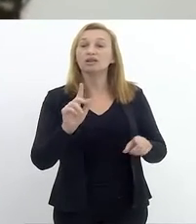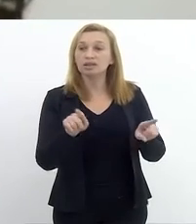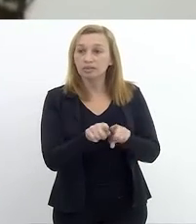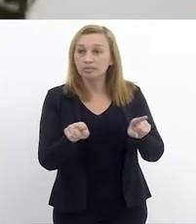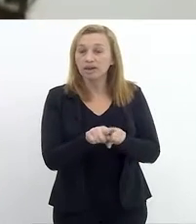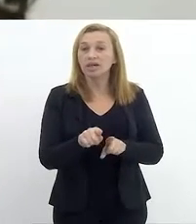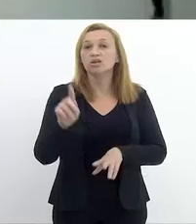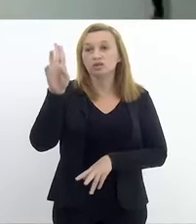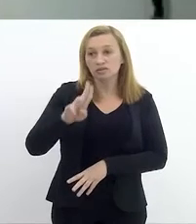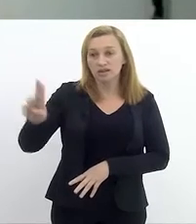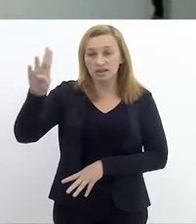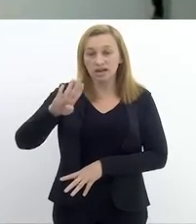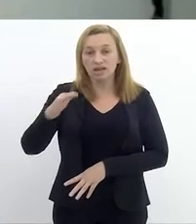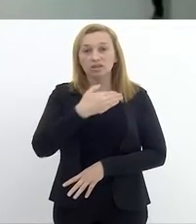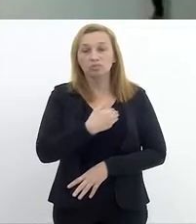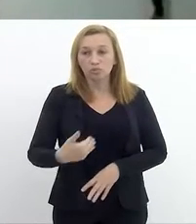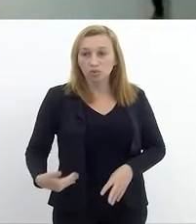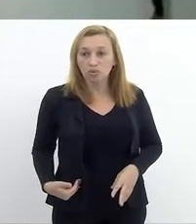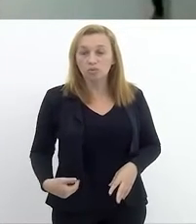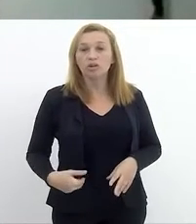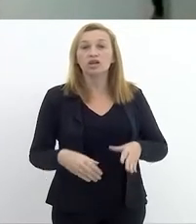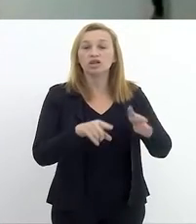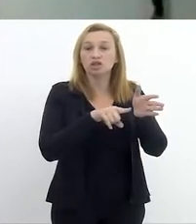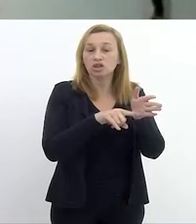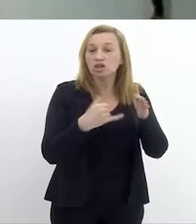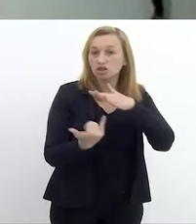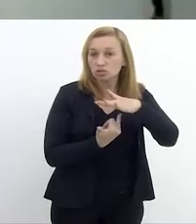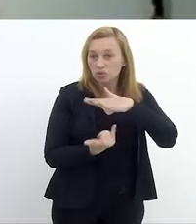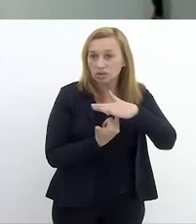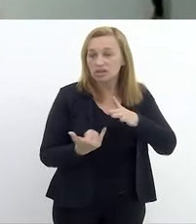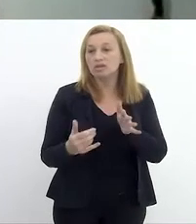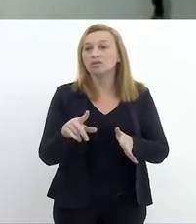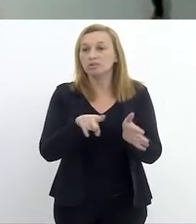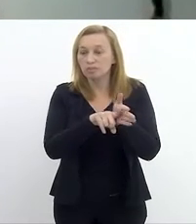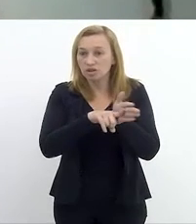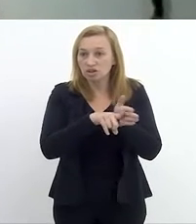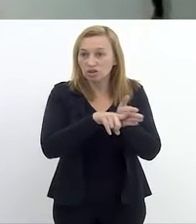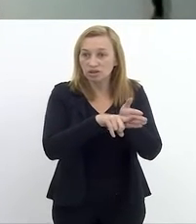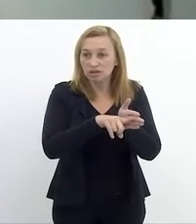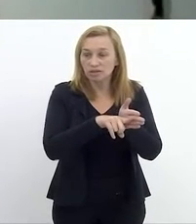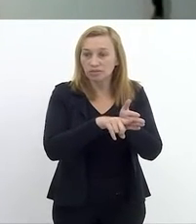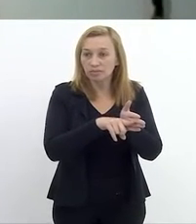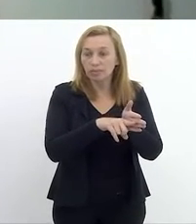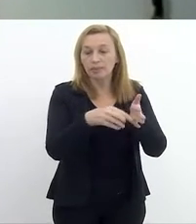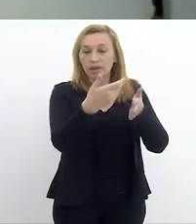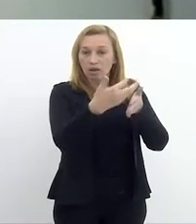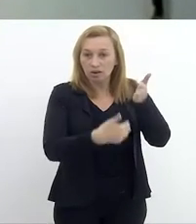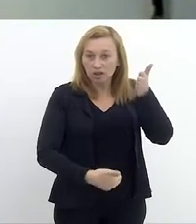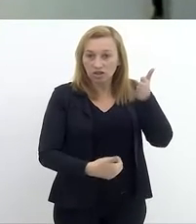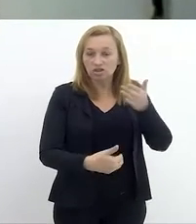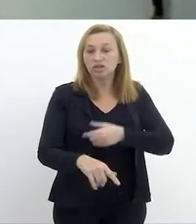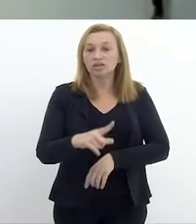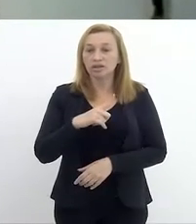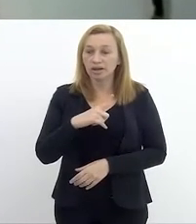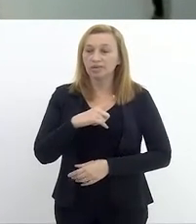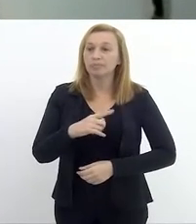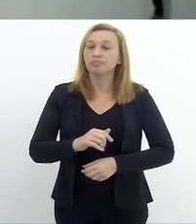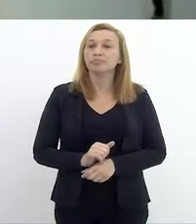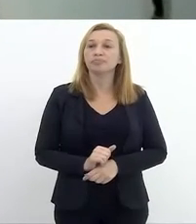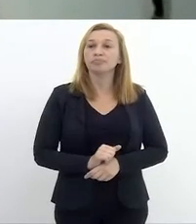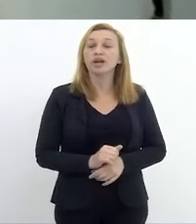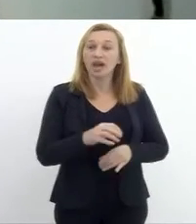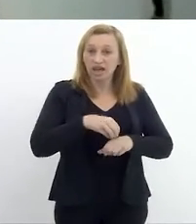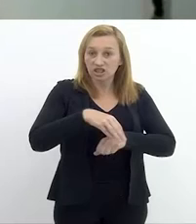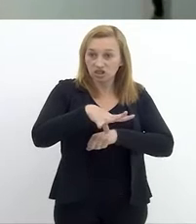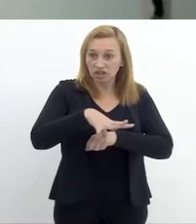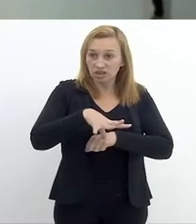privadas, de empresas, de instituições de pesquisa, e para cada um dos cargos é elaborada uma lista tríplice. É assim